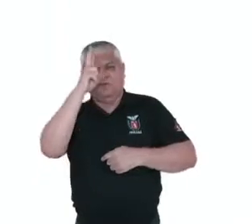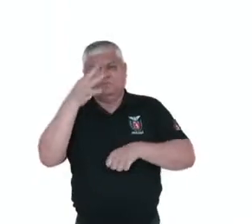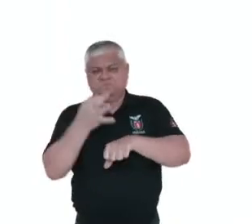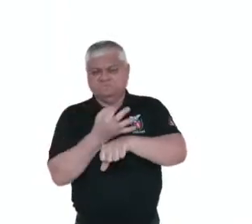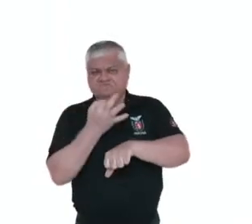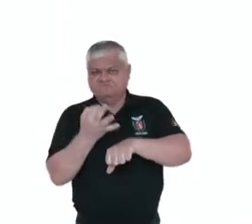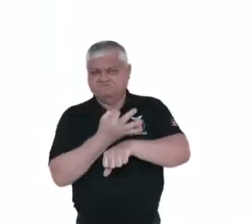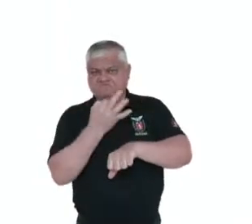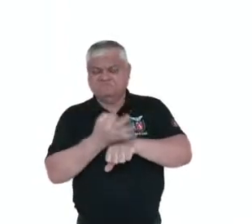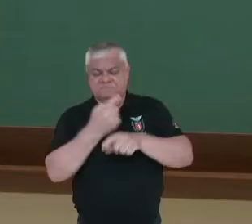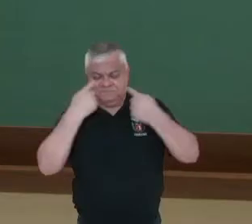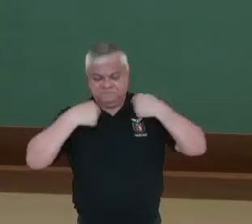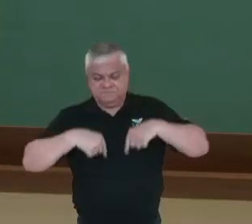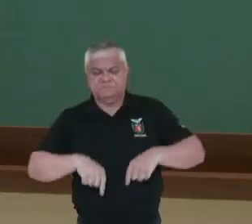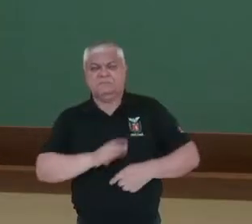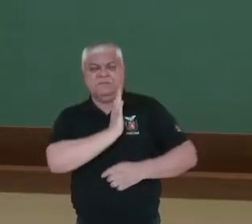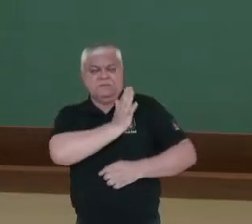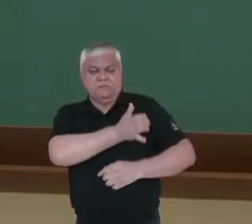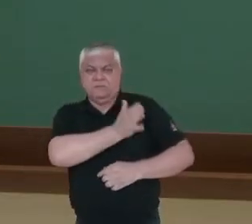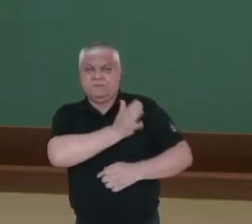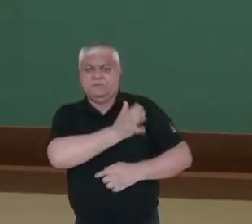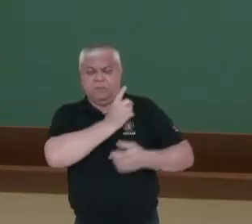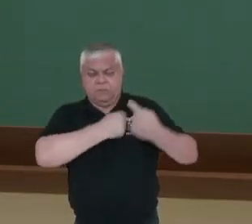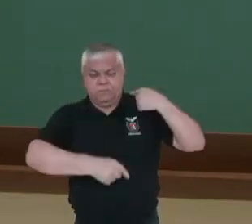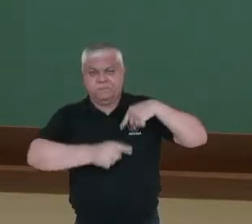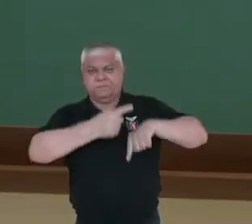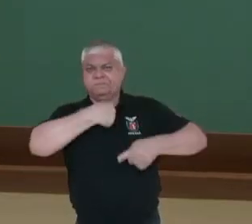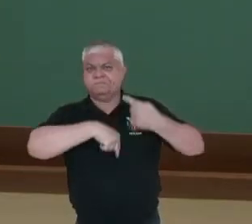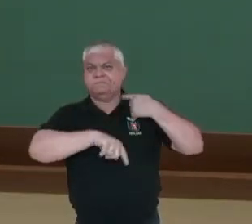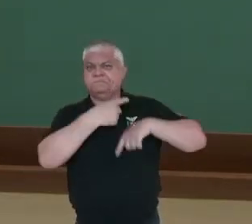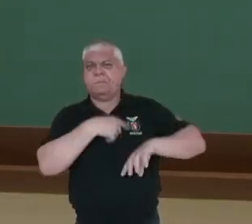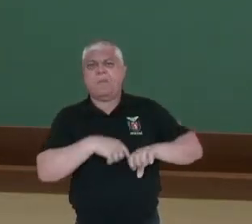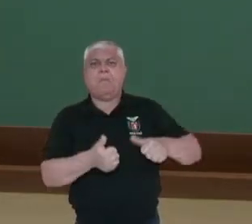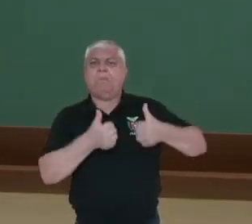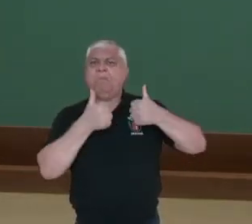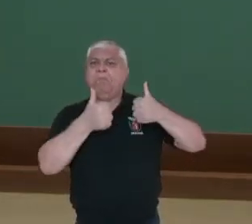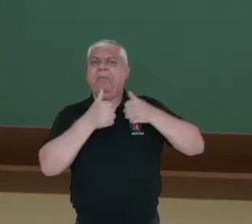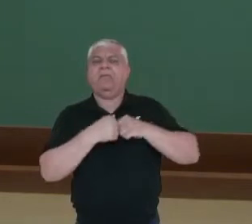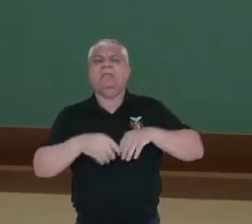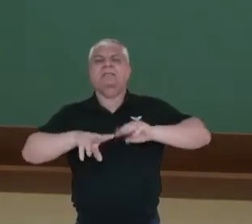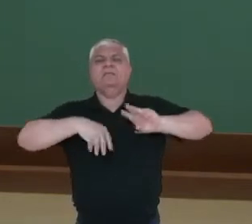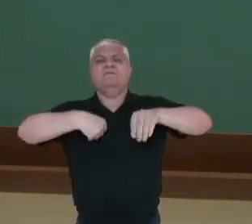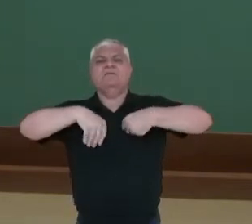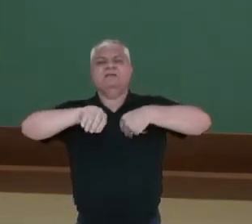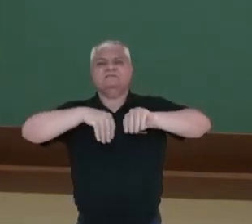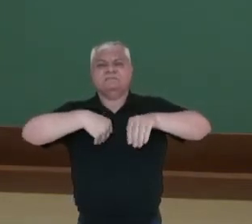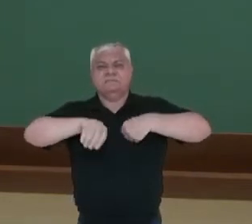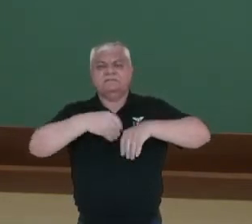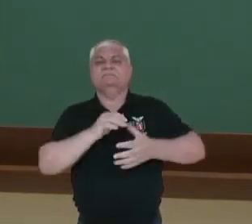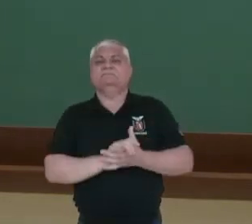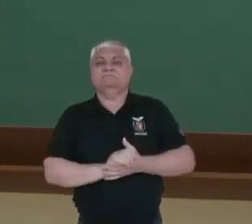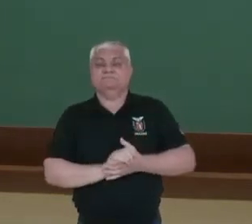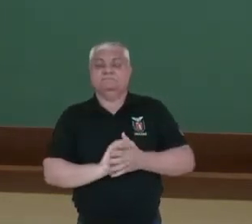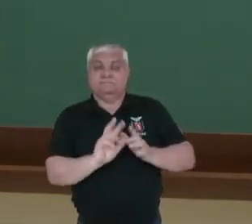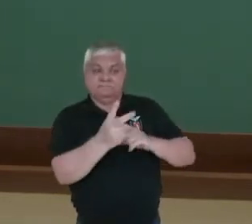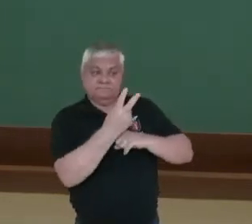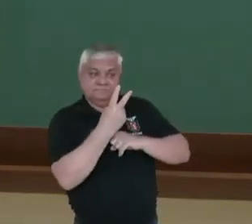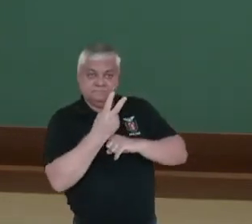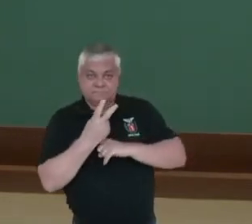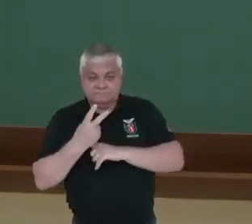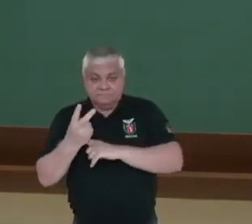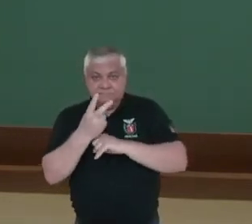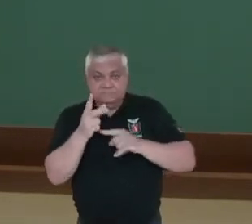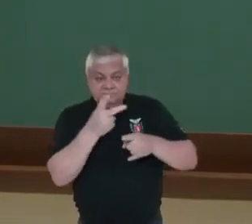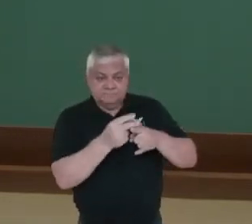resistência cardiovascular do coração e na flexibilidade além de prevenir e tratar